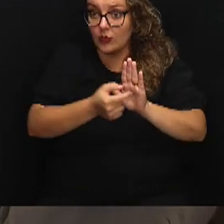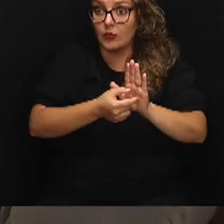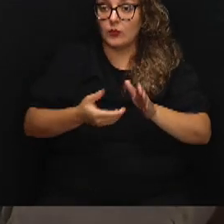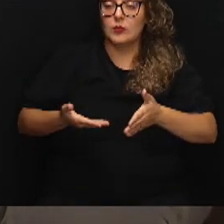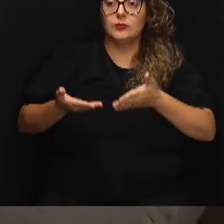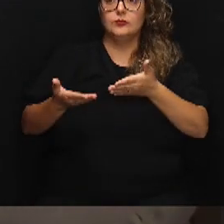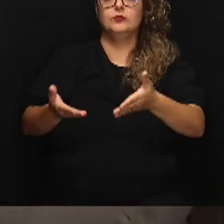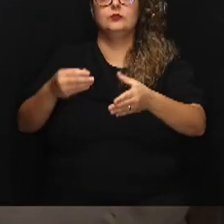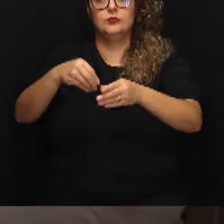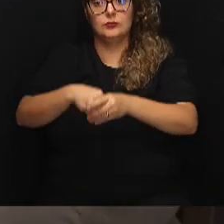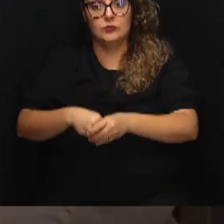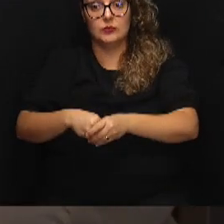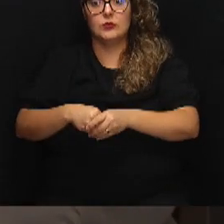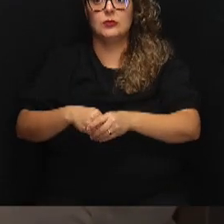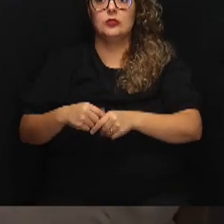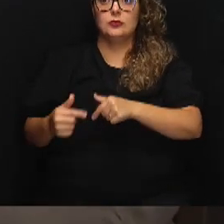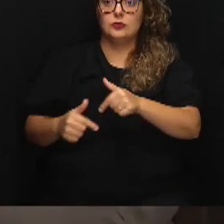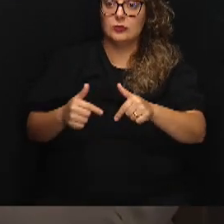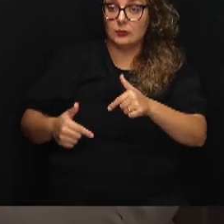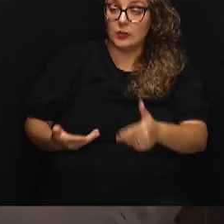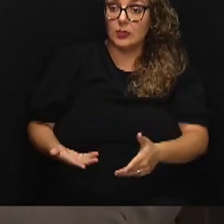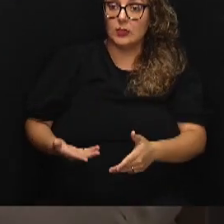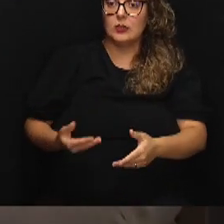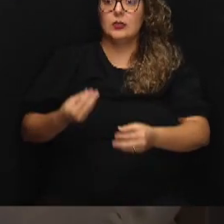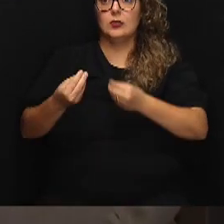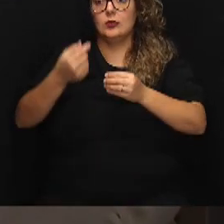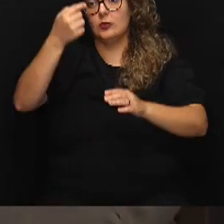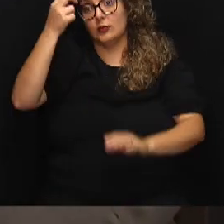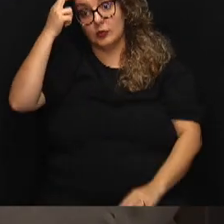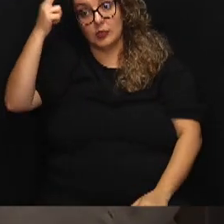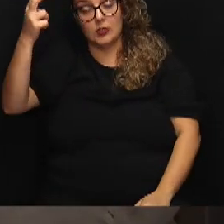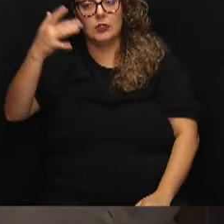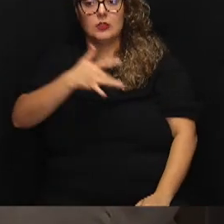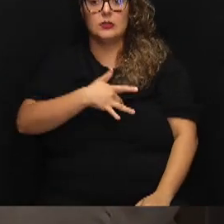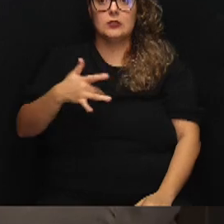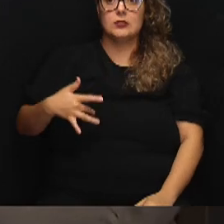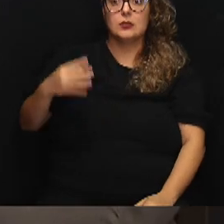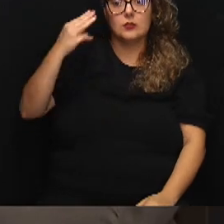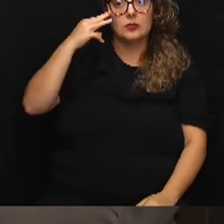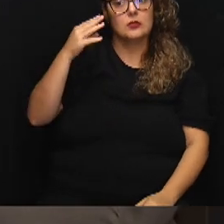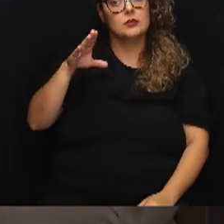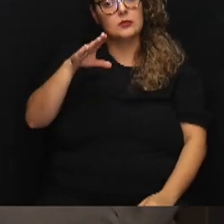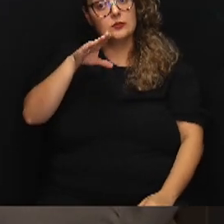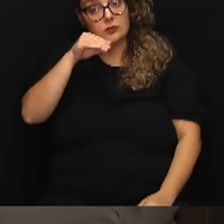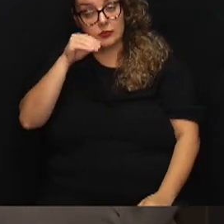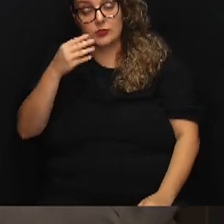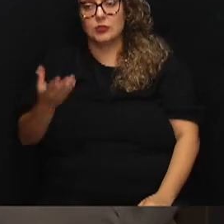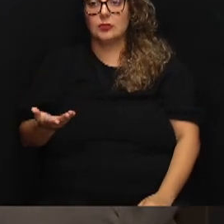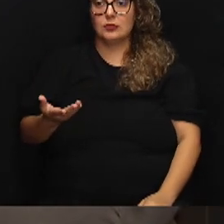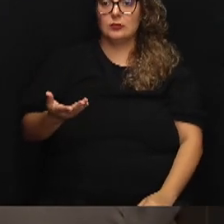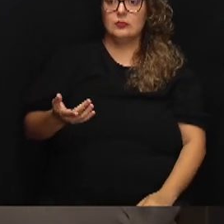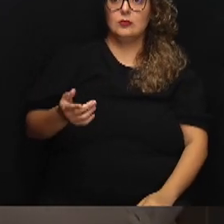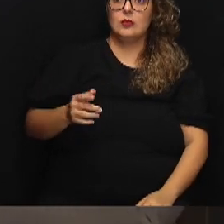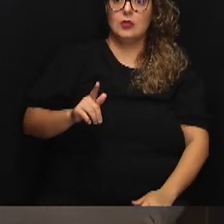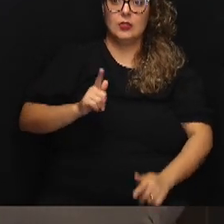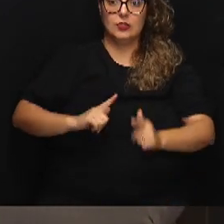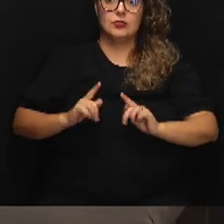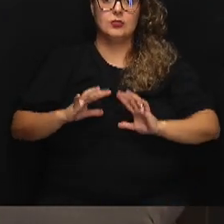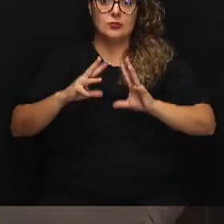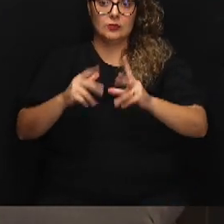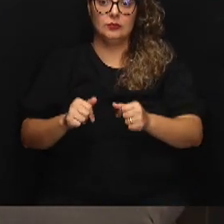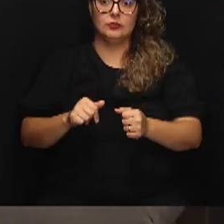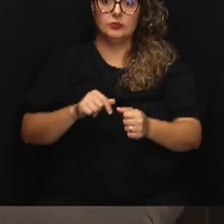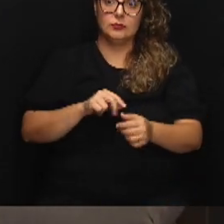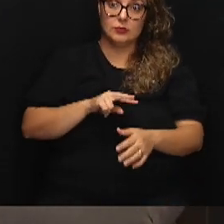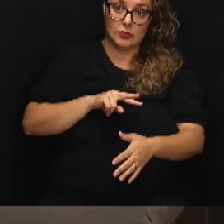isso para dentro da casa, como é que eu vou cuidar da inteligência e da saúde mental desse colaborador. Então são aspectos que a gestão como um todo, você acaba tendo